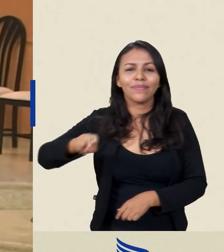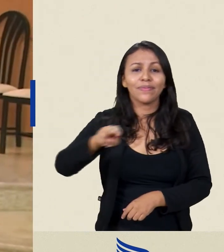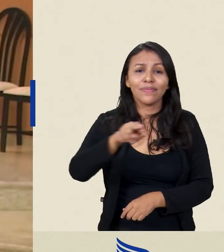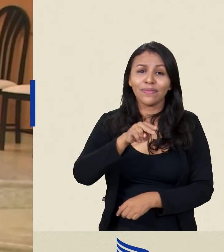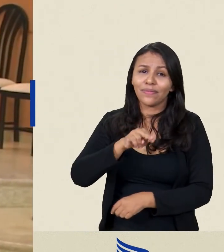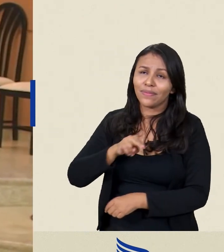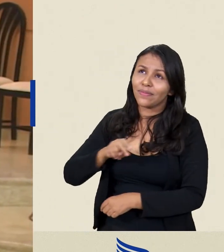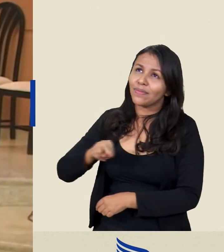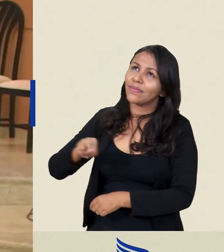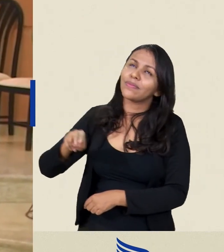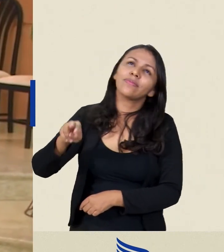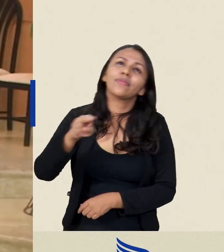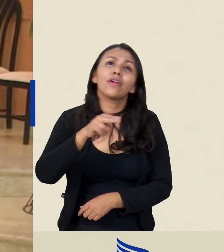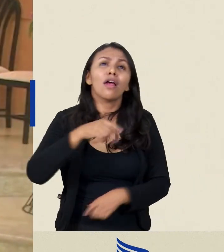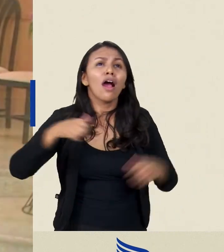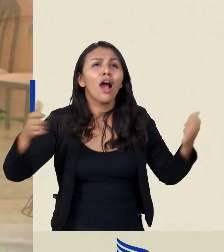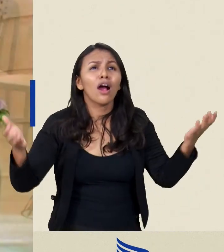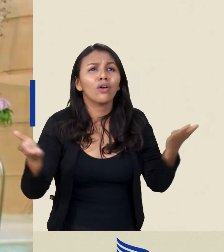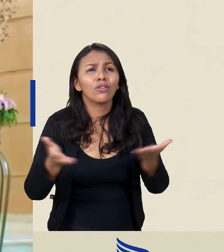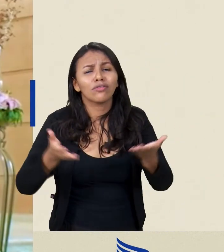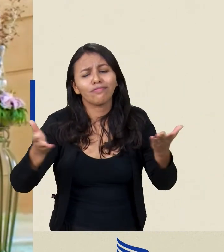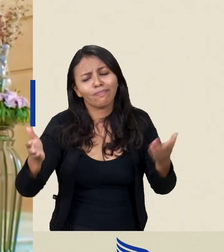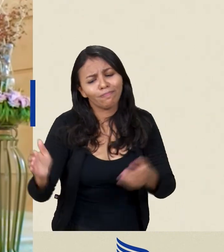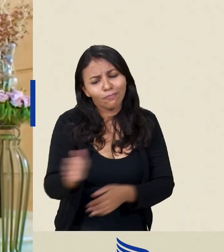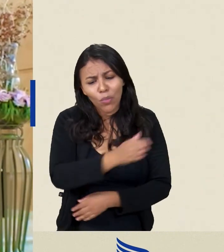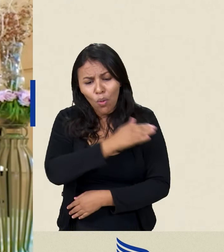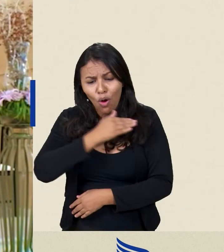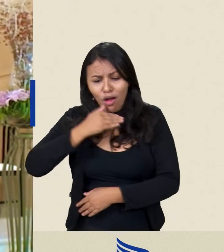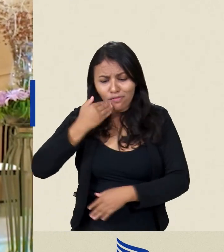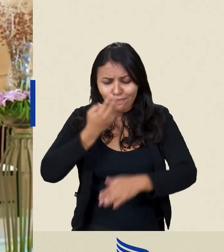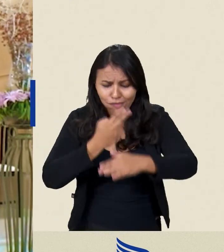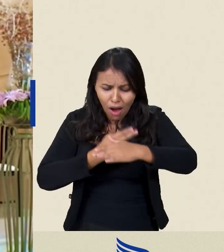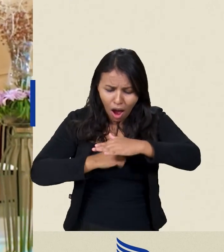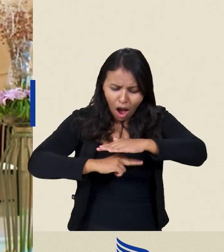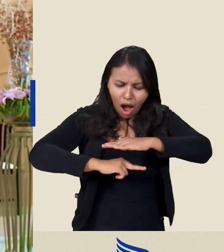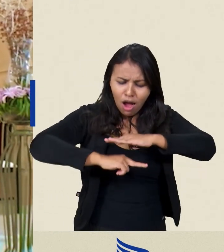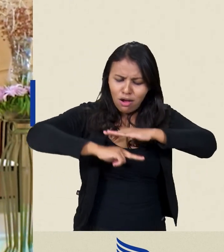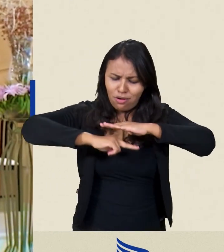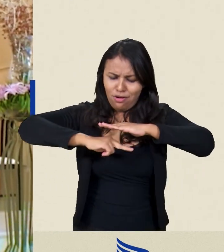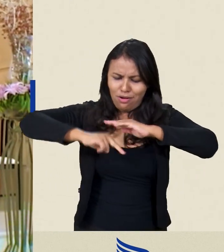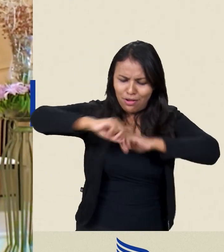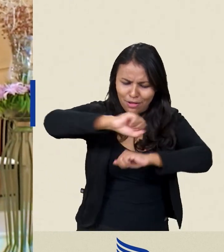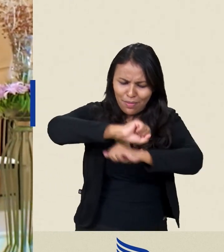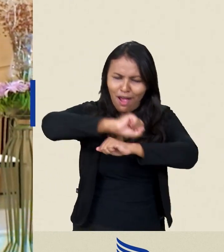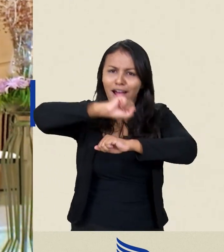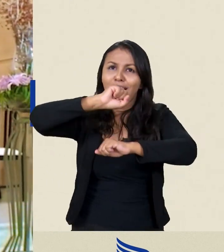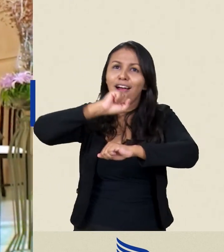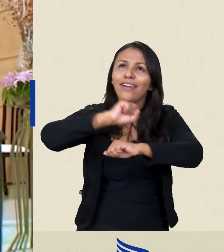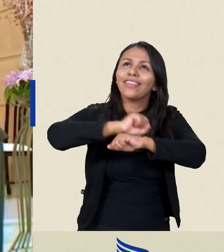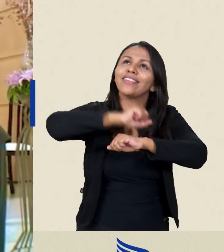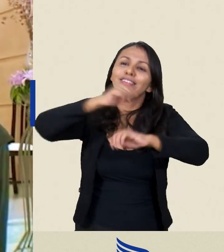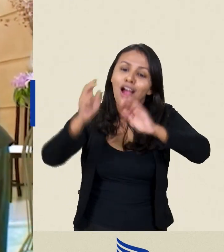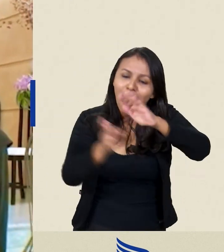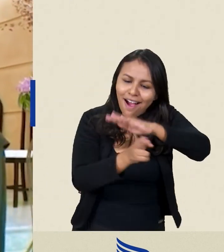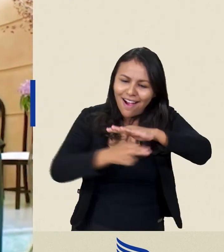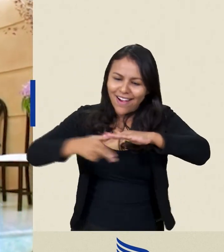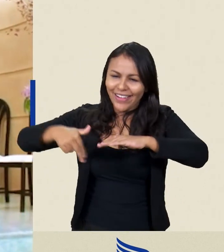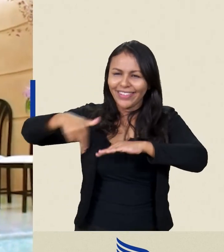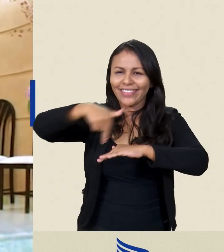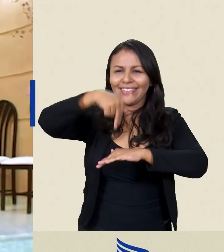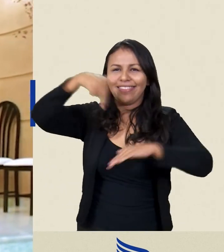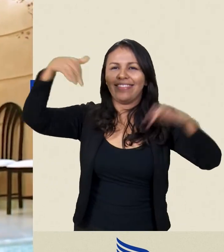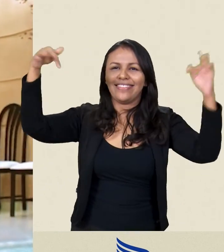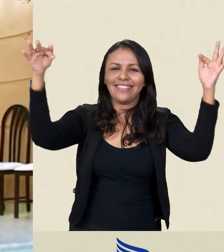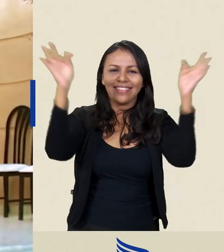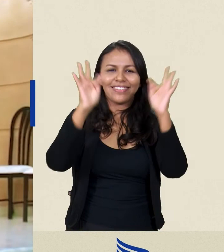e que aguardam no jazigo a feliz